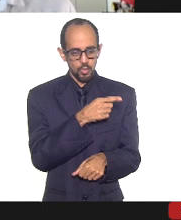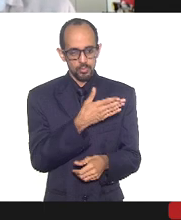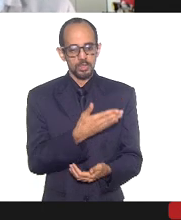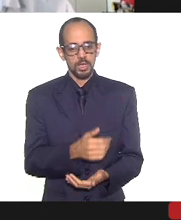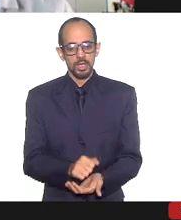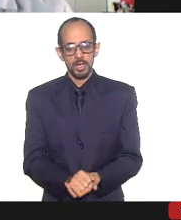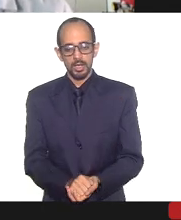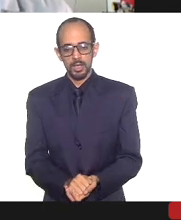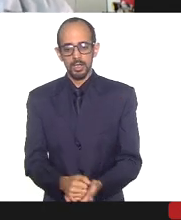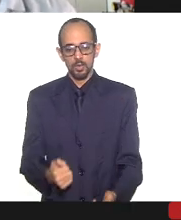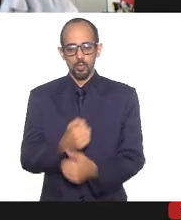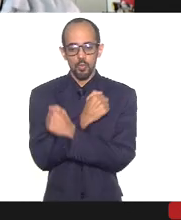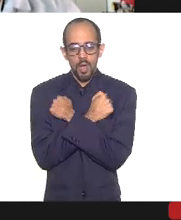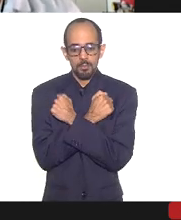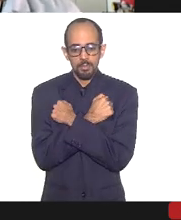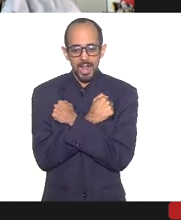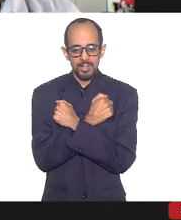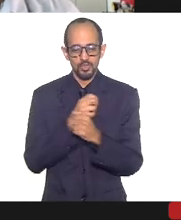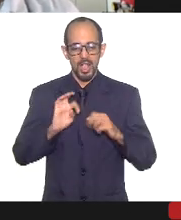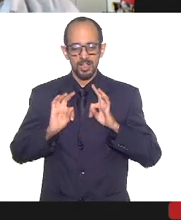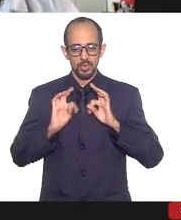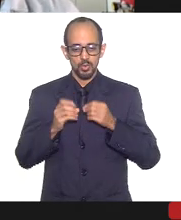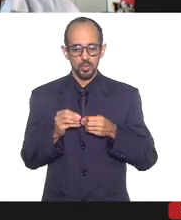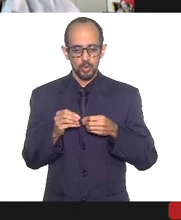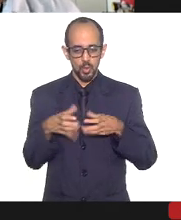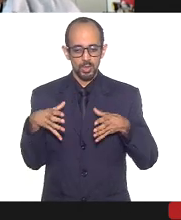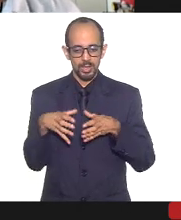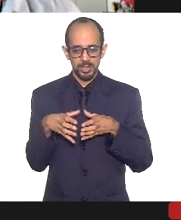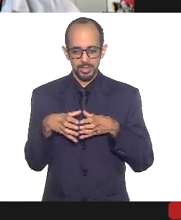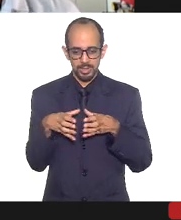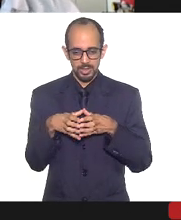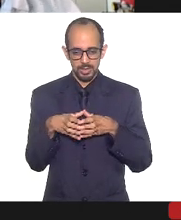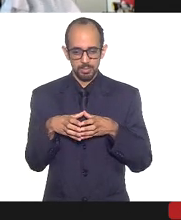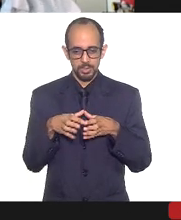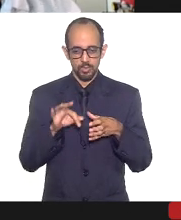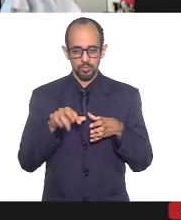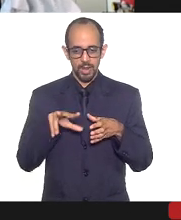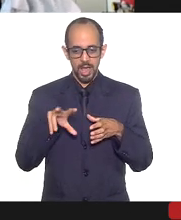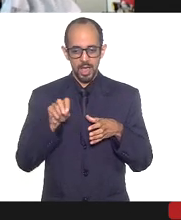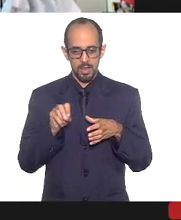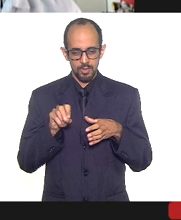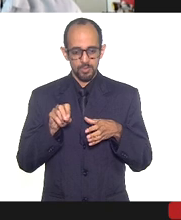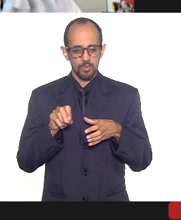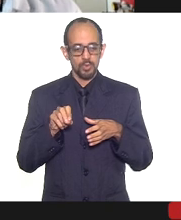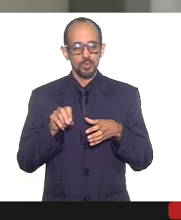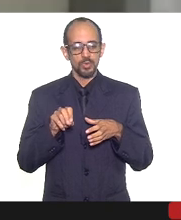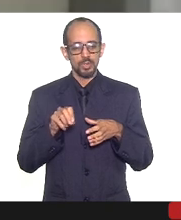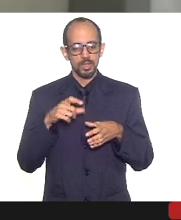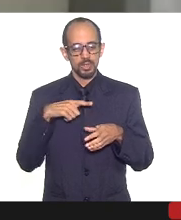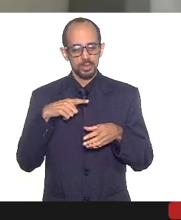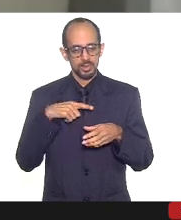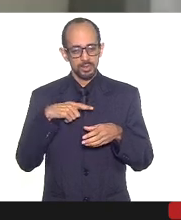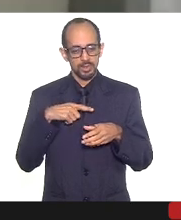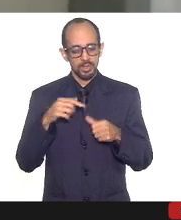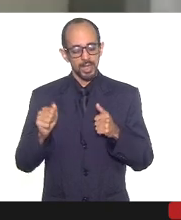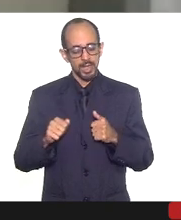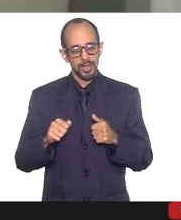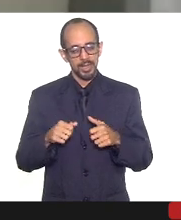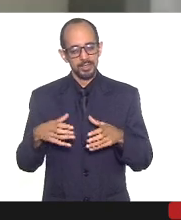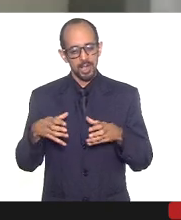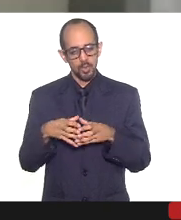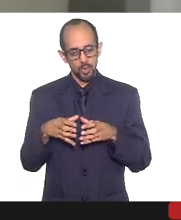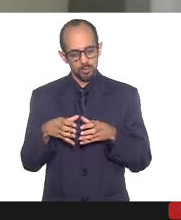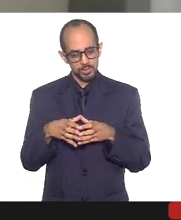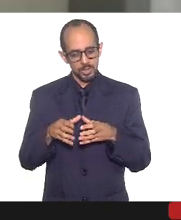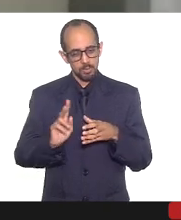dá um abraço aí à equipe toda, o deputado Flávio Serafini, aí, que conduz aí com diligência a nossa Comissão Permanente